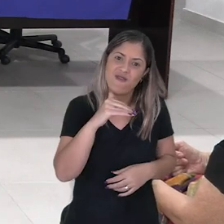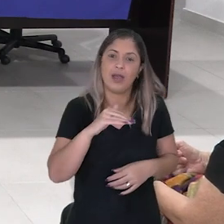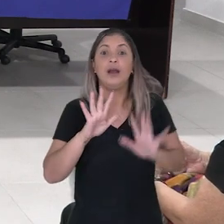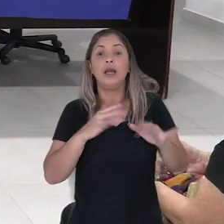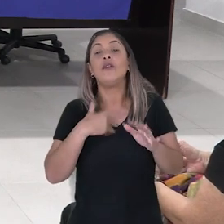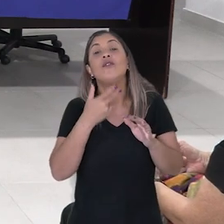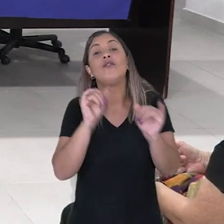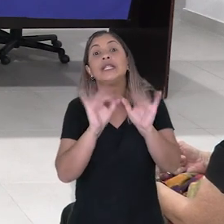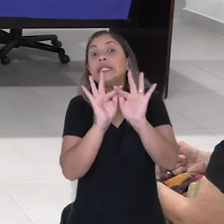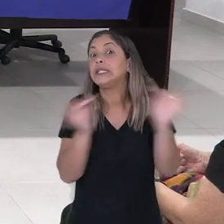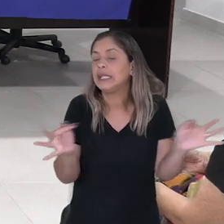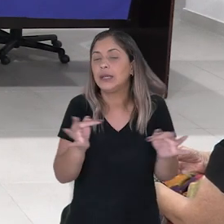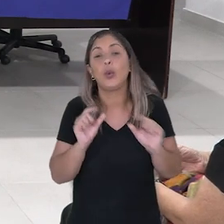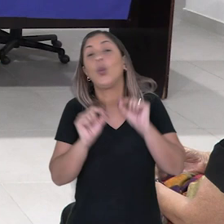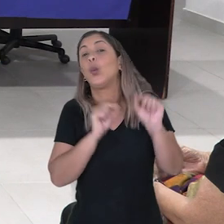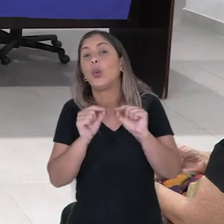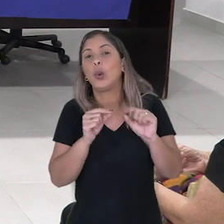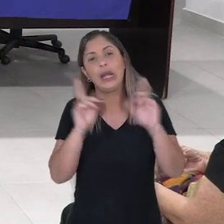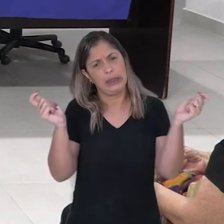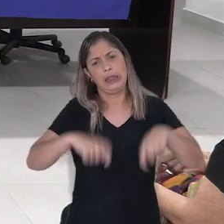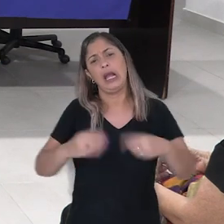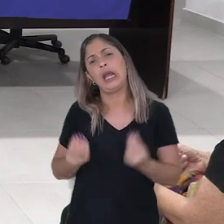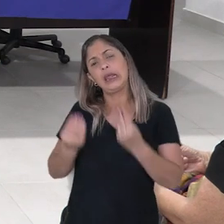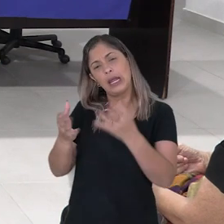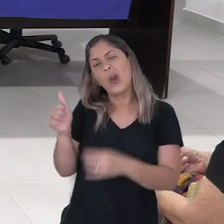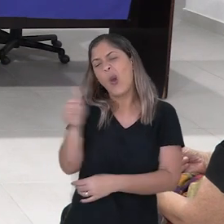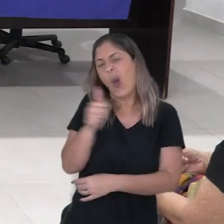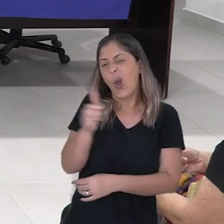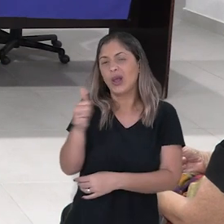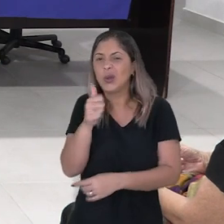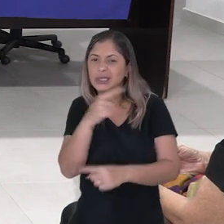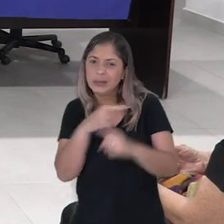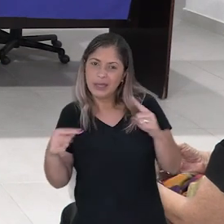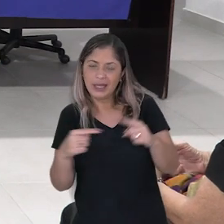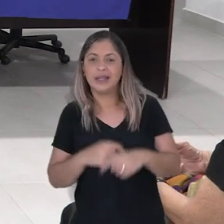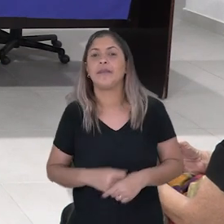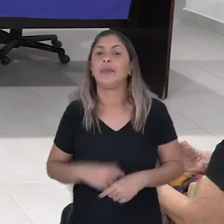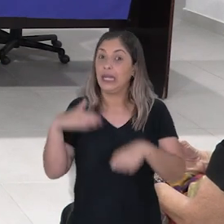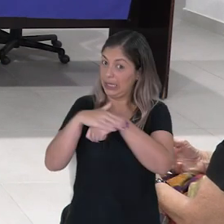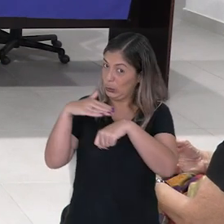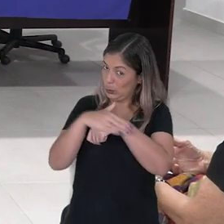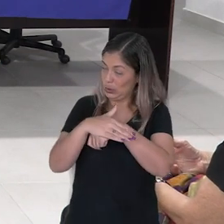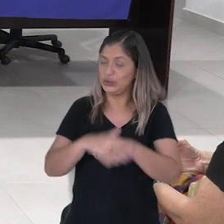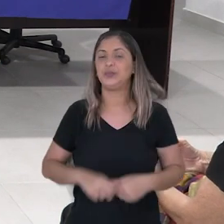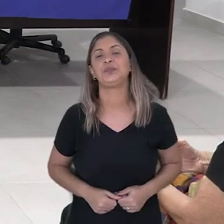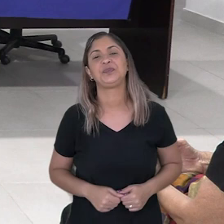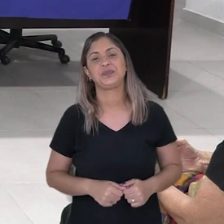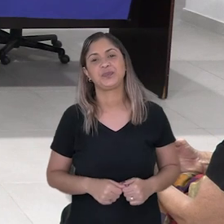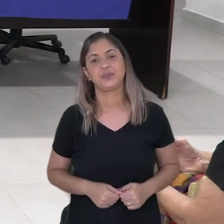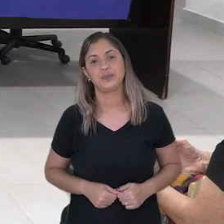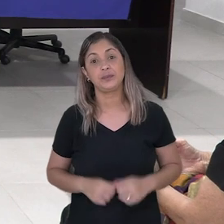coisa mais simples. Ela: tá legal, isso dá para te entregar 11, 11 e meia. Eu falei: tá legal, 11 e meia da noite.